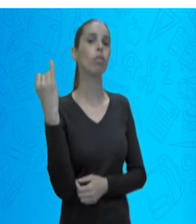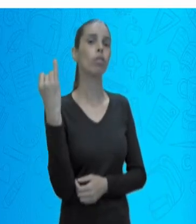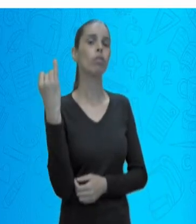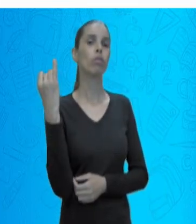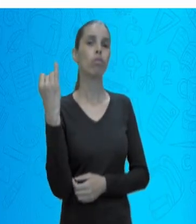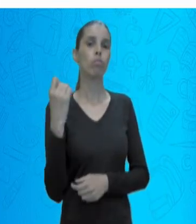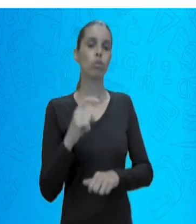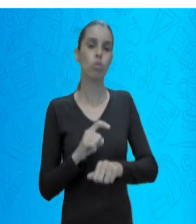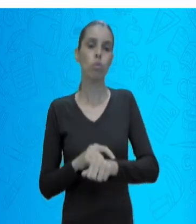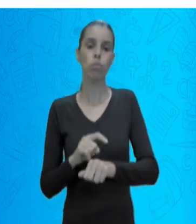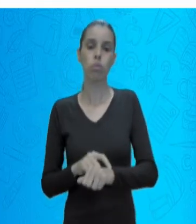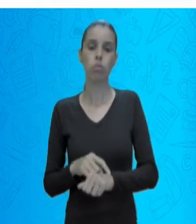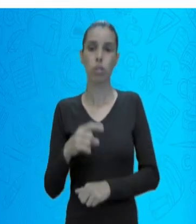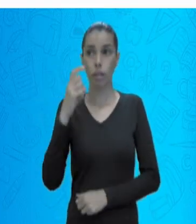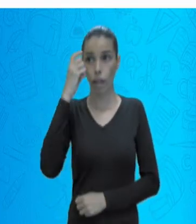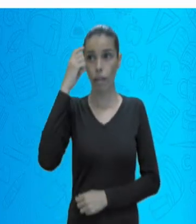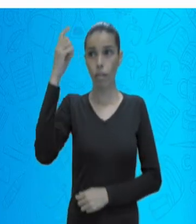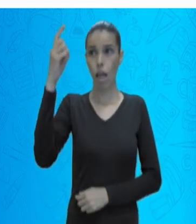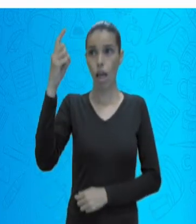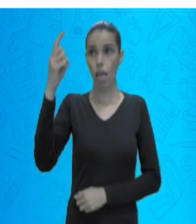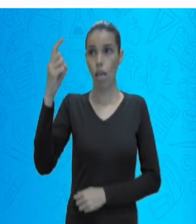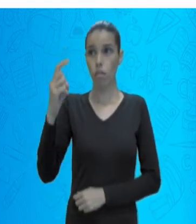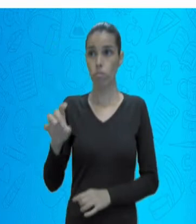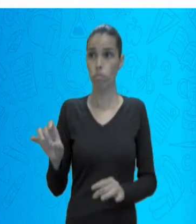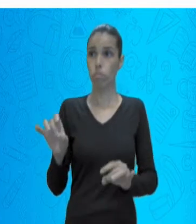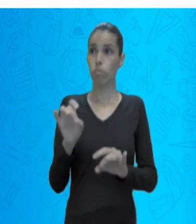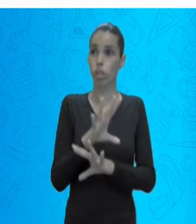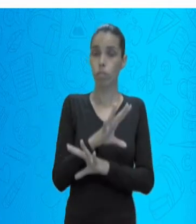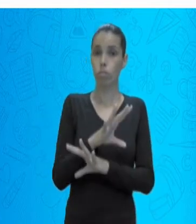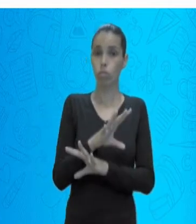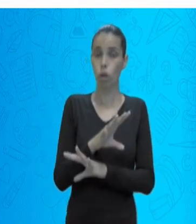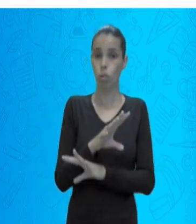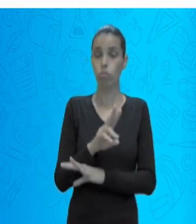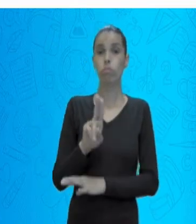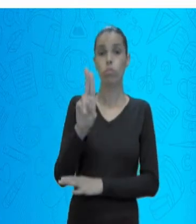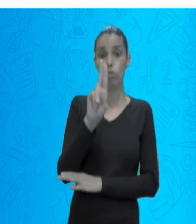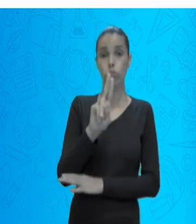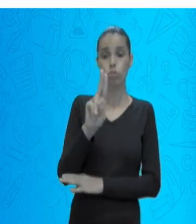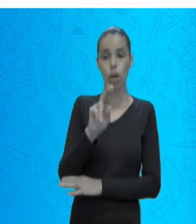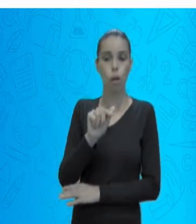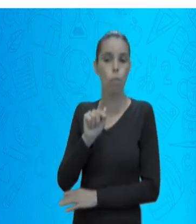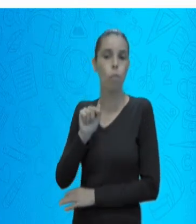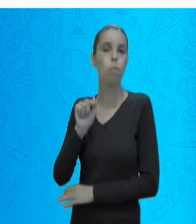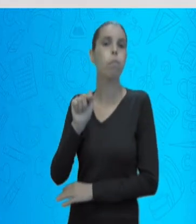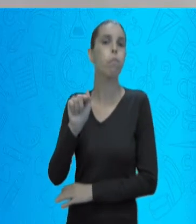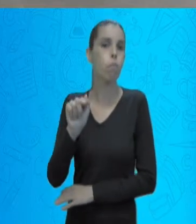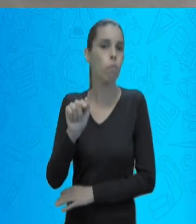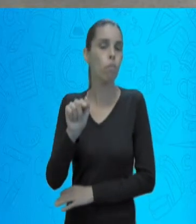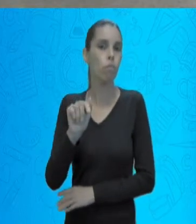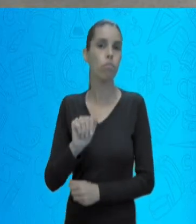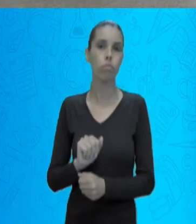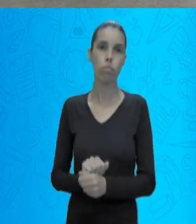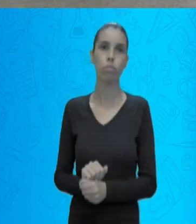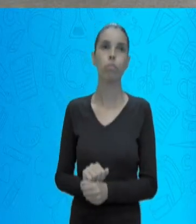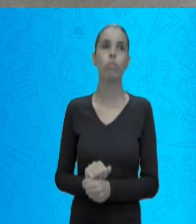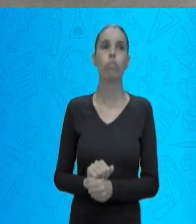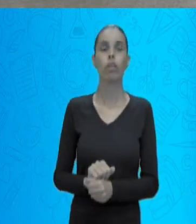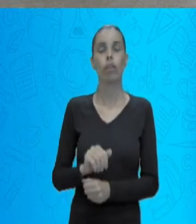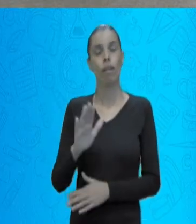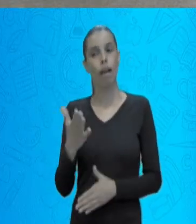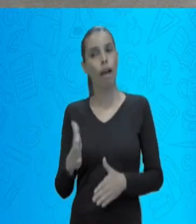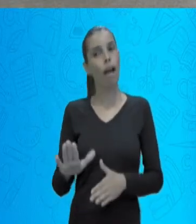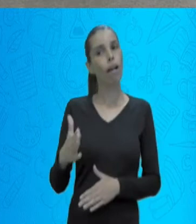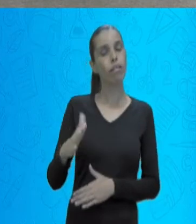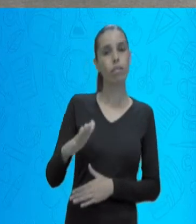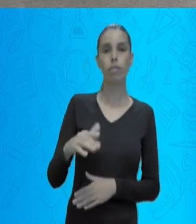na qual uma ideia foi concluída. É indicada uma pausa mais longa. Por exemplo,